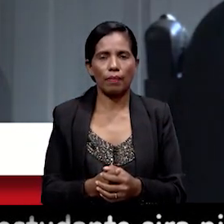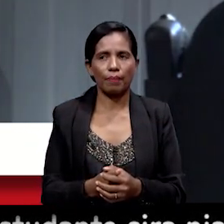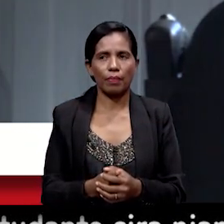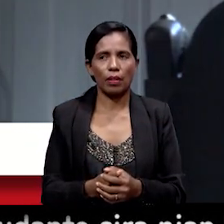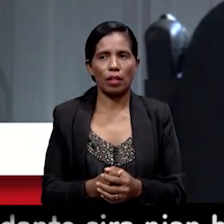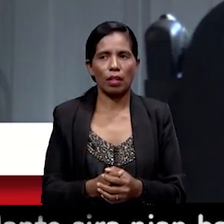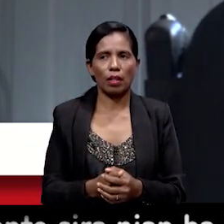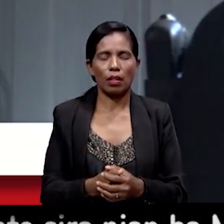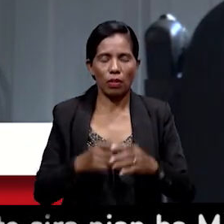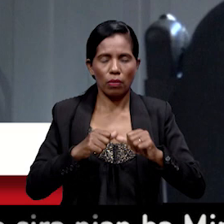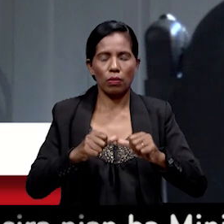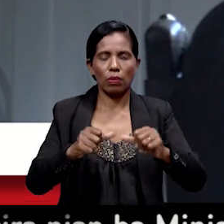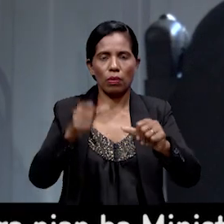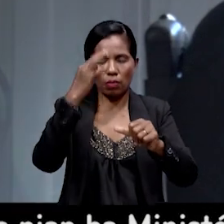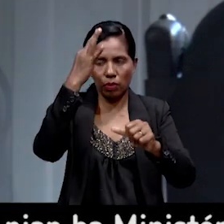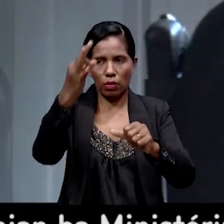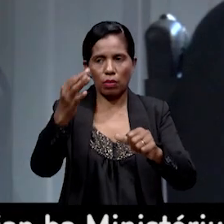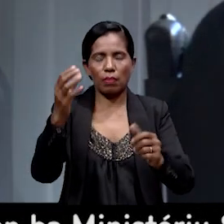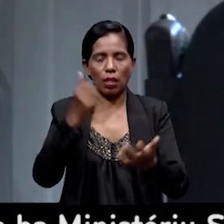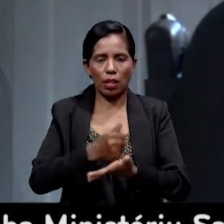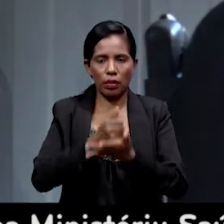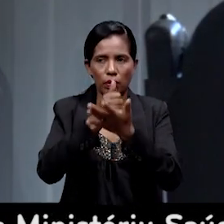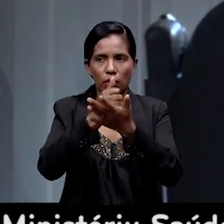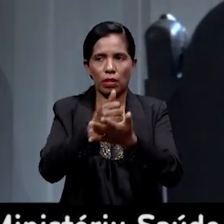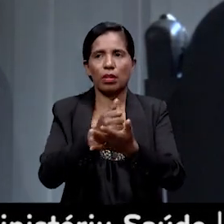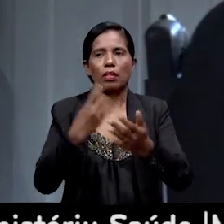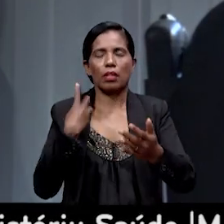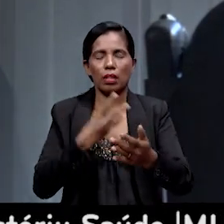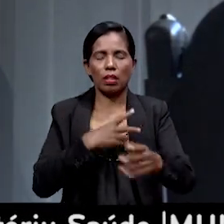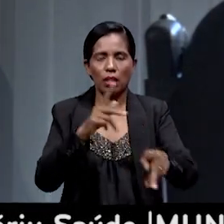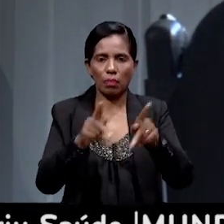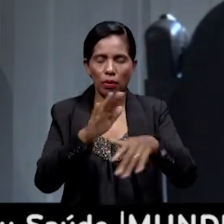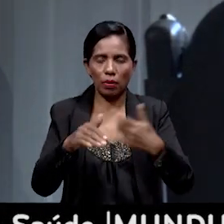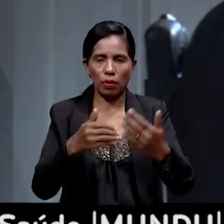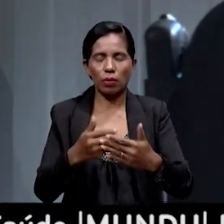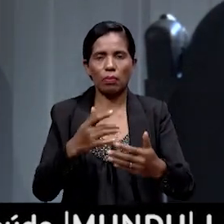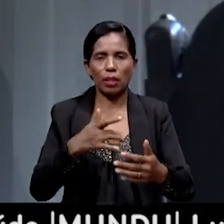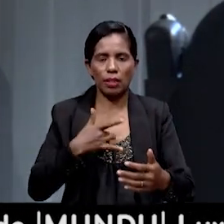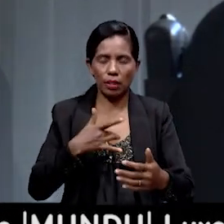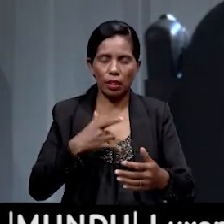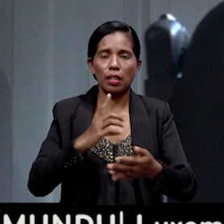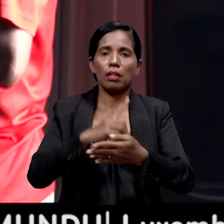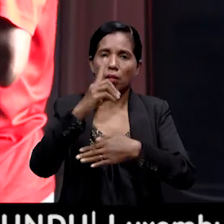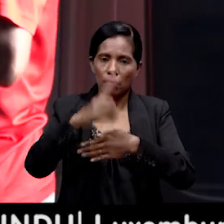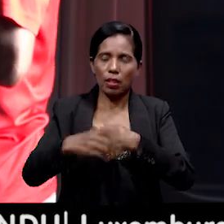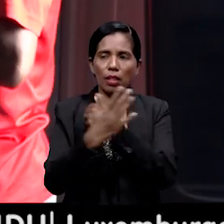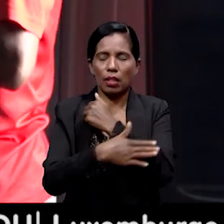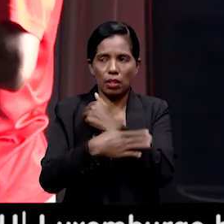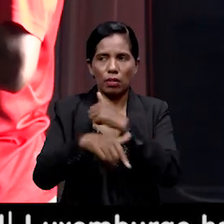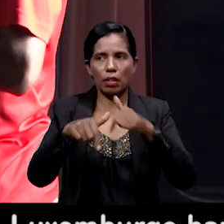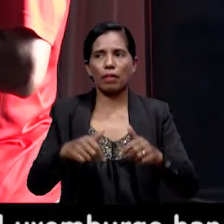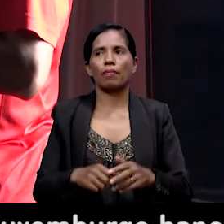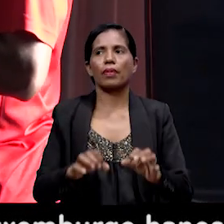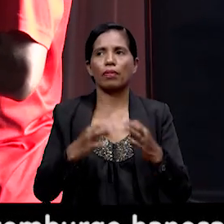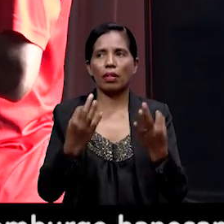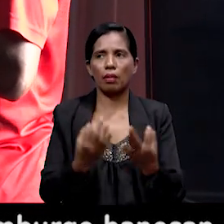be continua ba oi bele taumata para que não nei tenha povo ser adolescente e desenvolvimento e raio de nei. Família Rússia